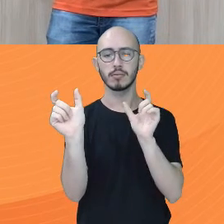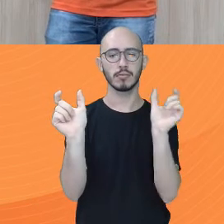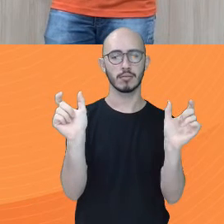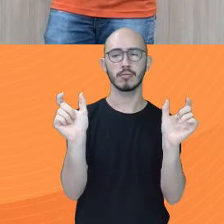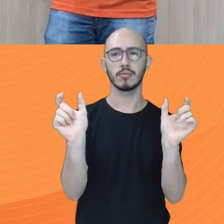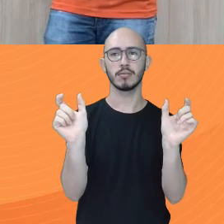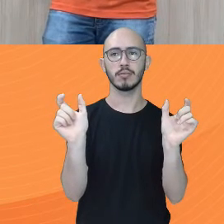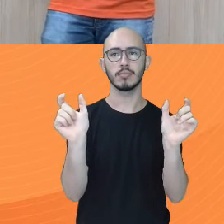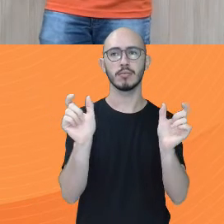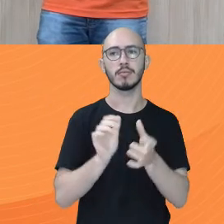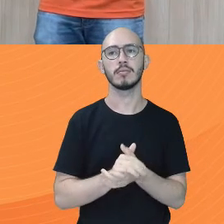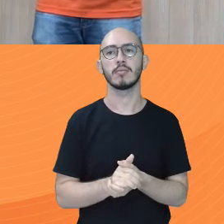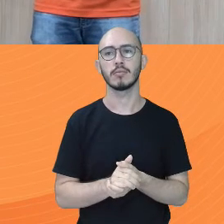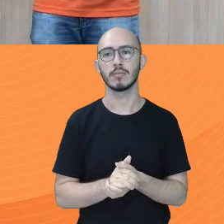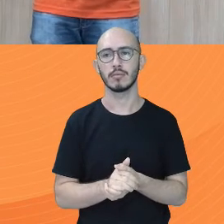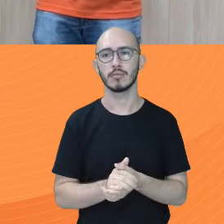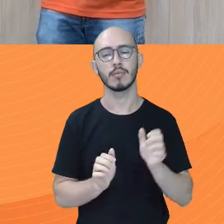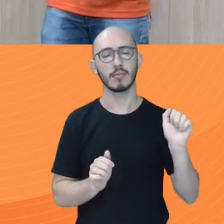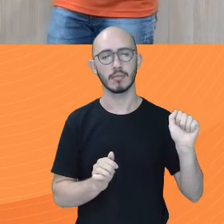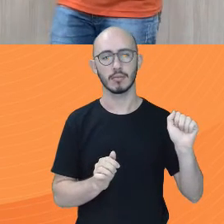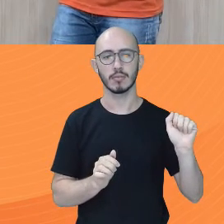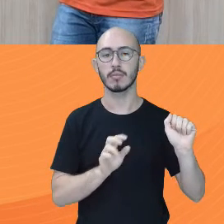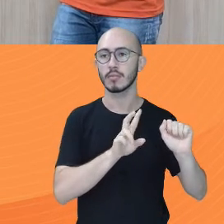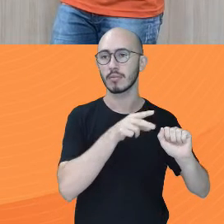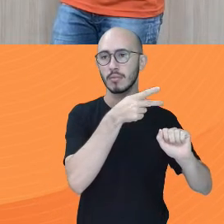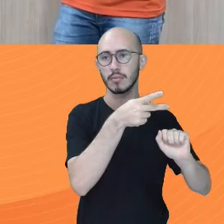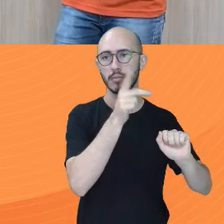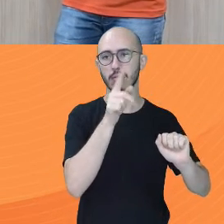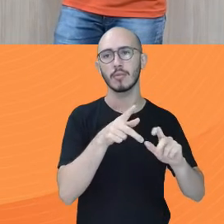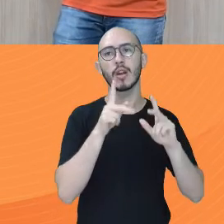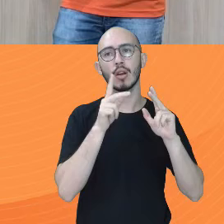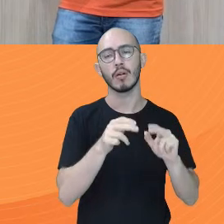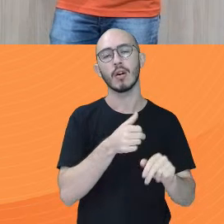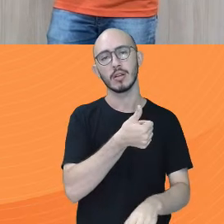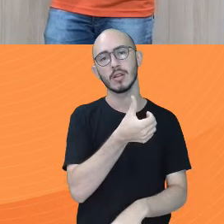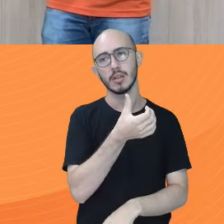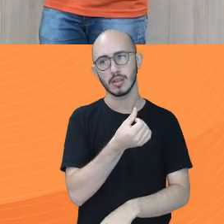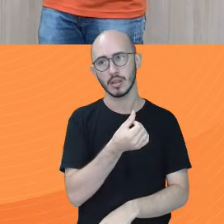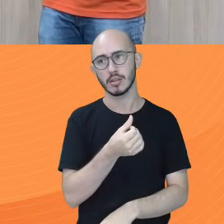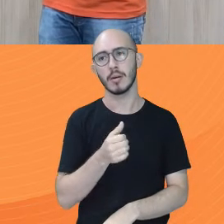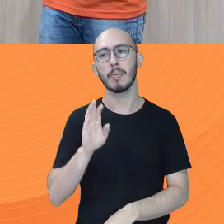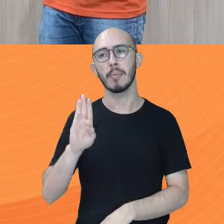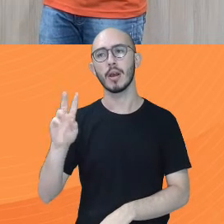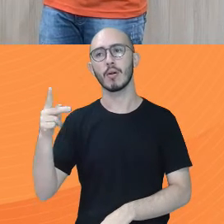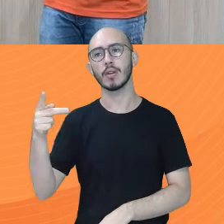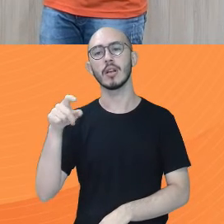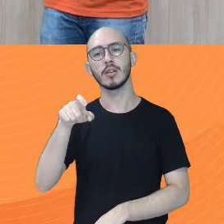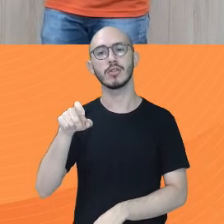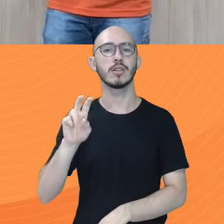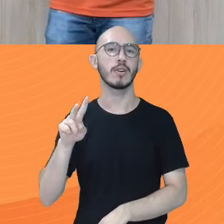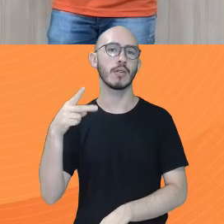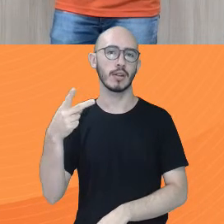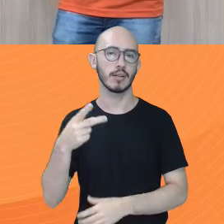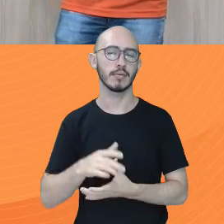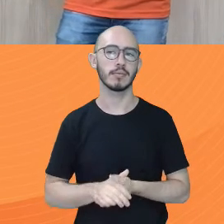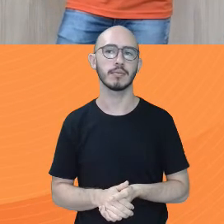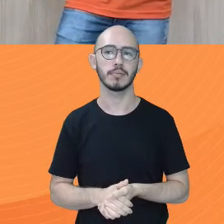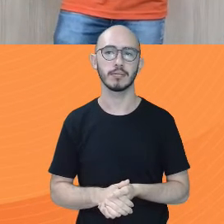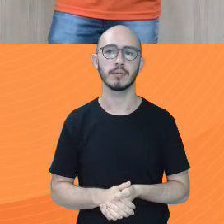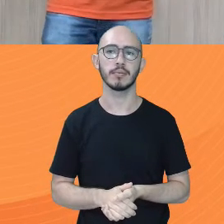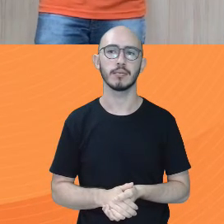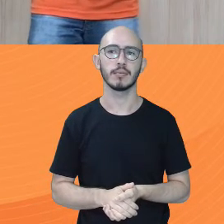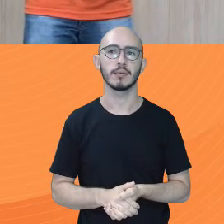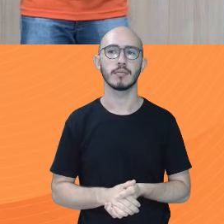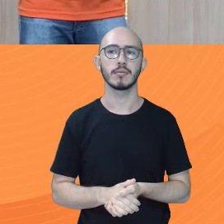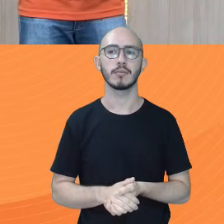ao quadrado, ele é 16, e que o b elevado ao quadrado, ele é o x ao quadrado. Então, se